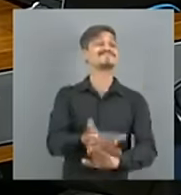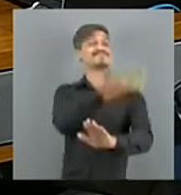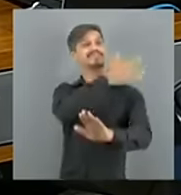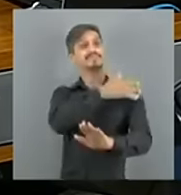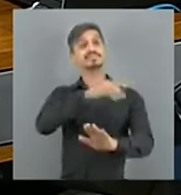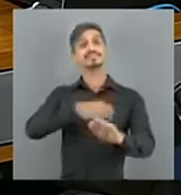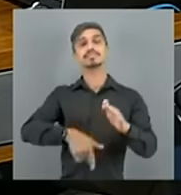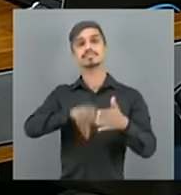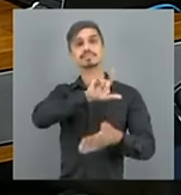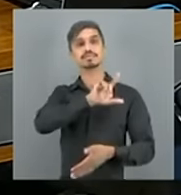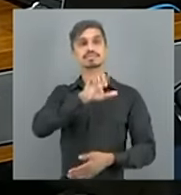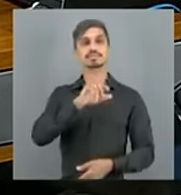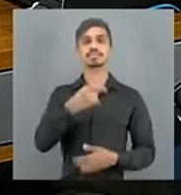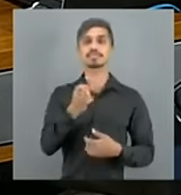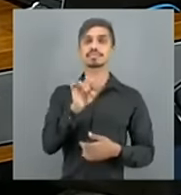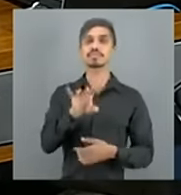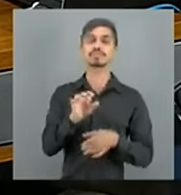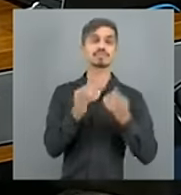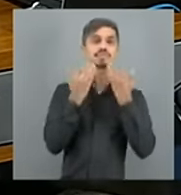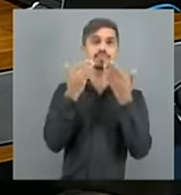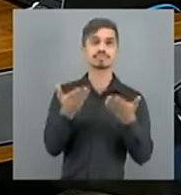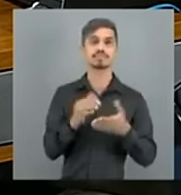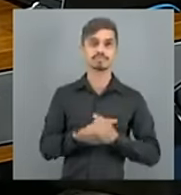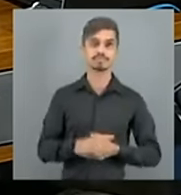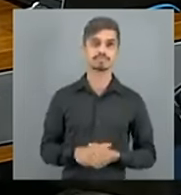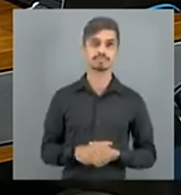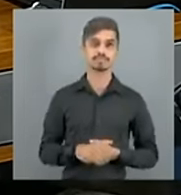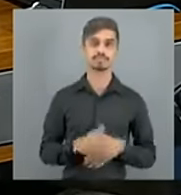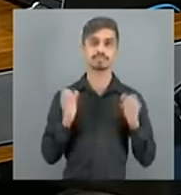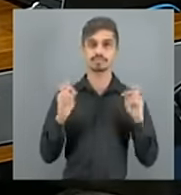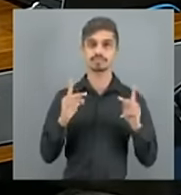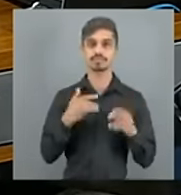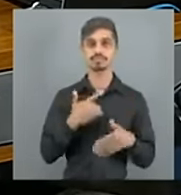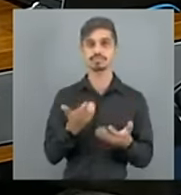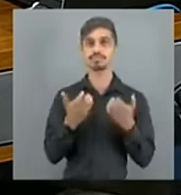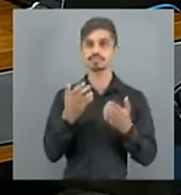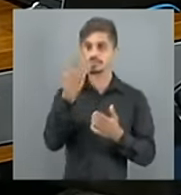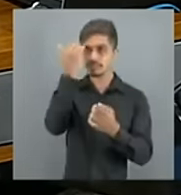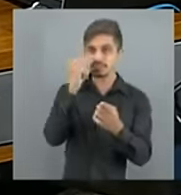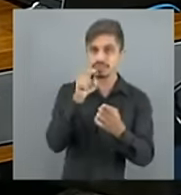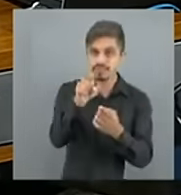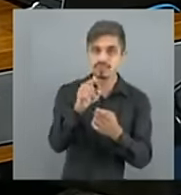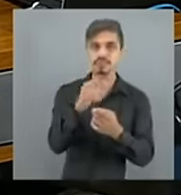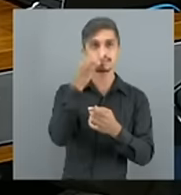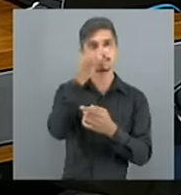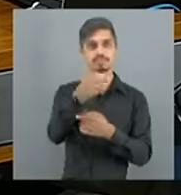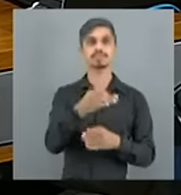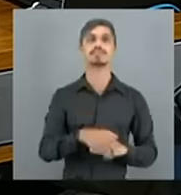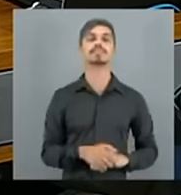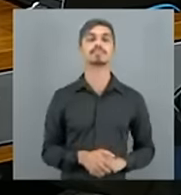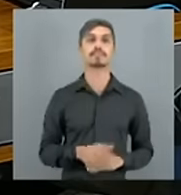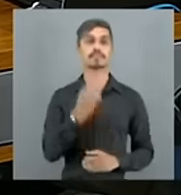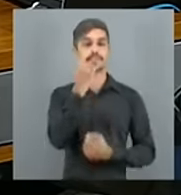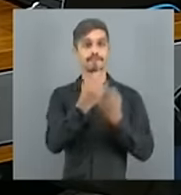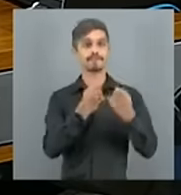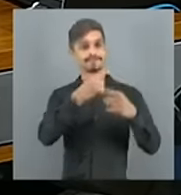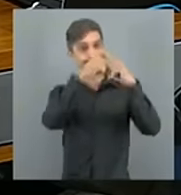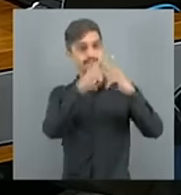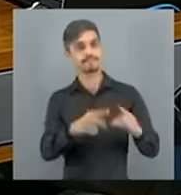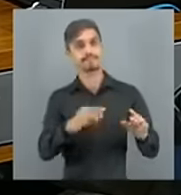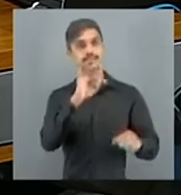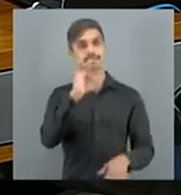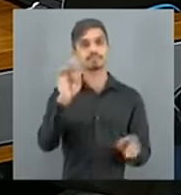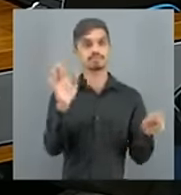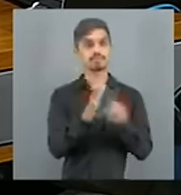Textor e ele apenas trouxe, né? E aí eu queria saber de você objetivamente. Algum desses jogos do